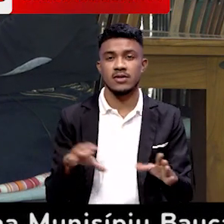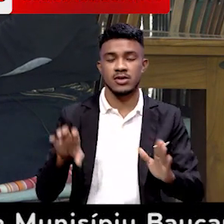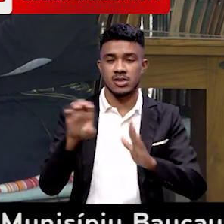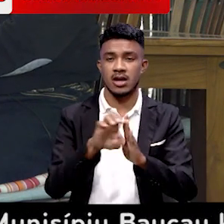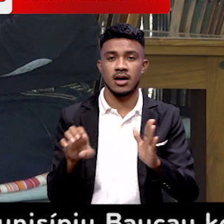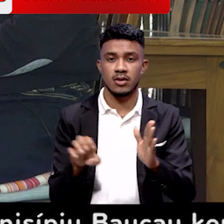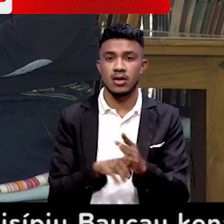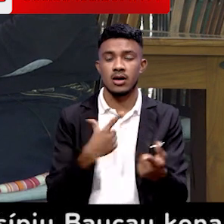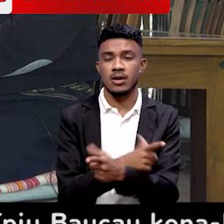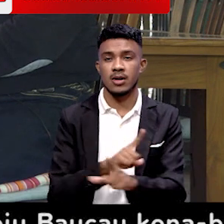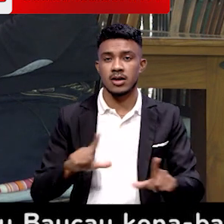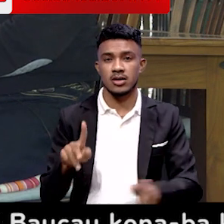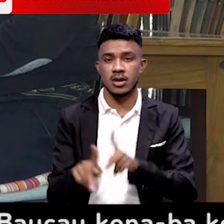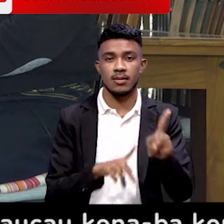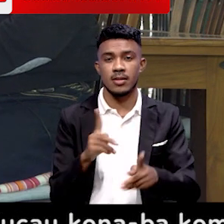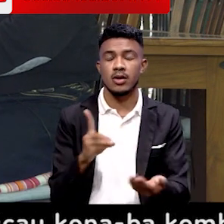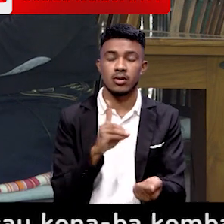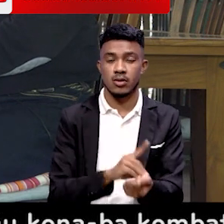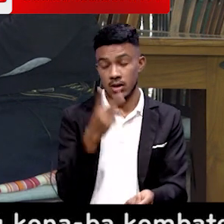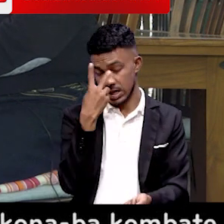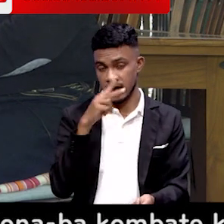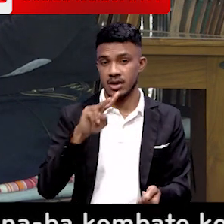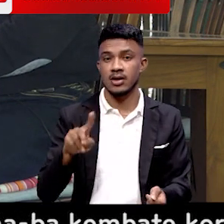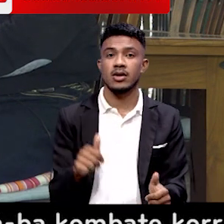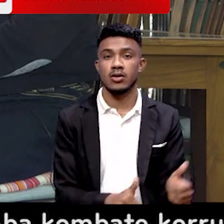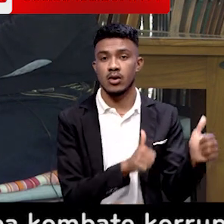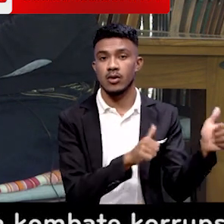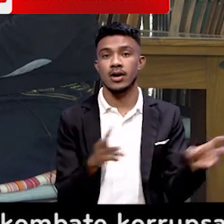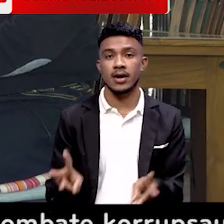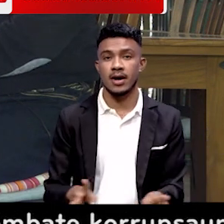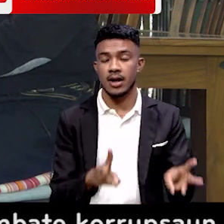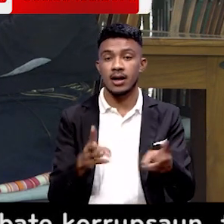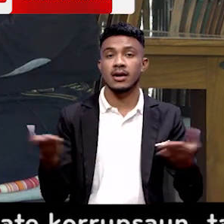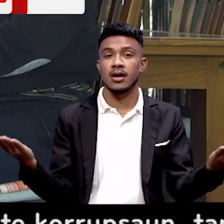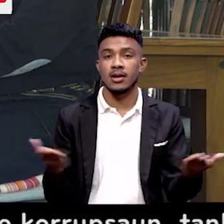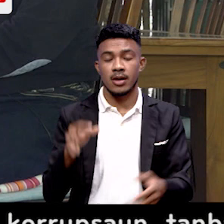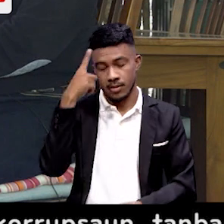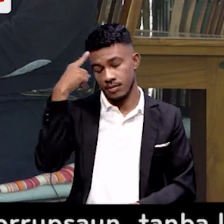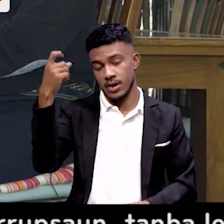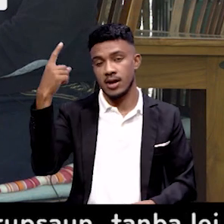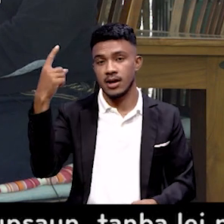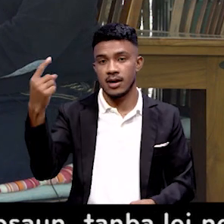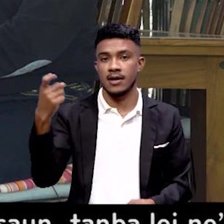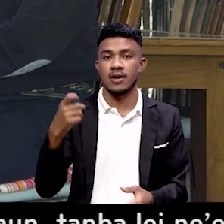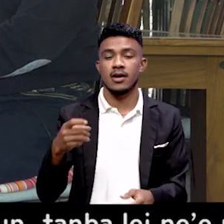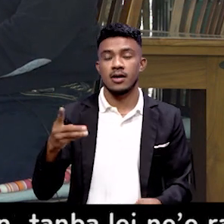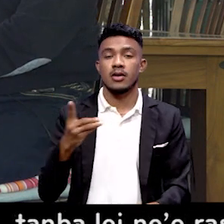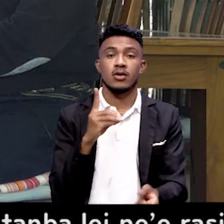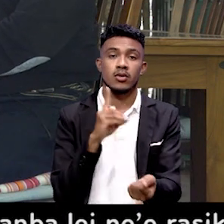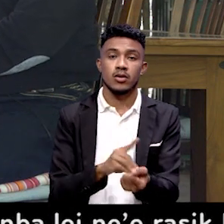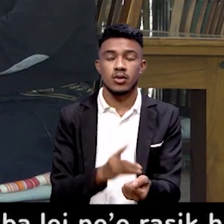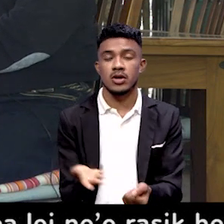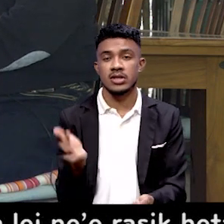a libertação do povo. Doutor Hari Kataka, Tuiro Nadalan, Nebe Mehi, Doutor Sirnia